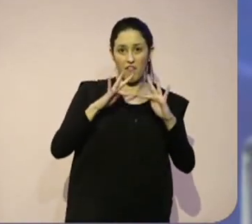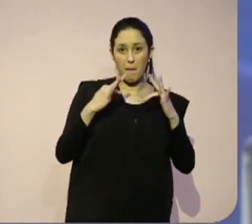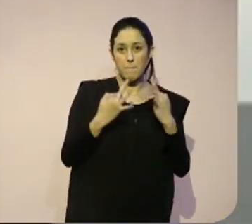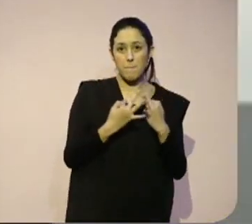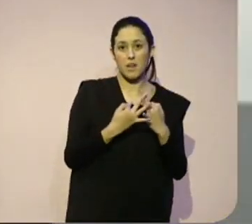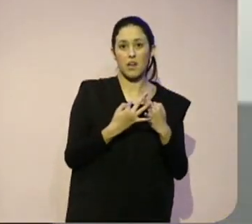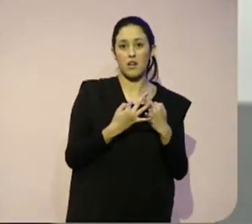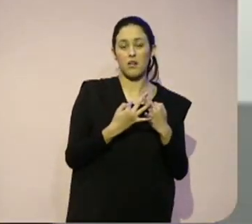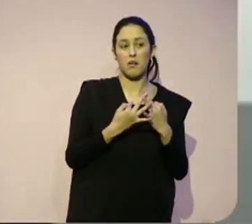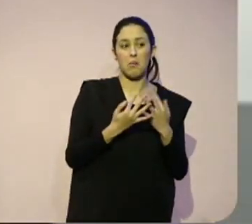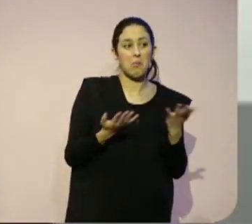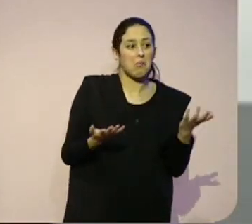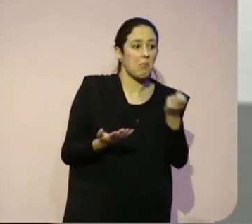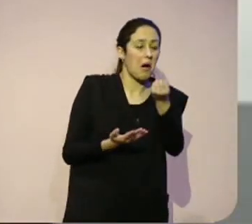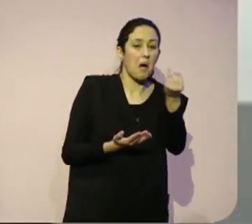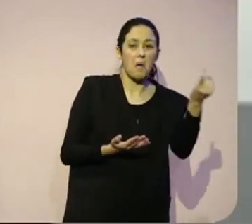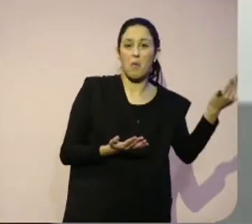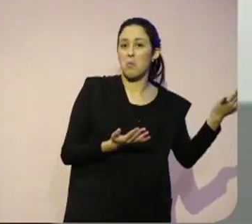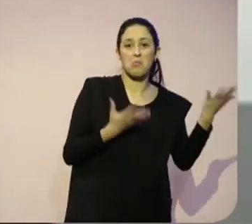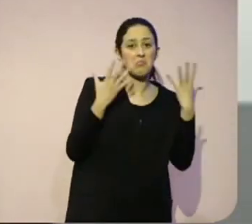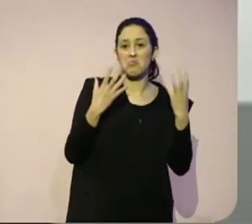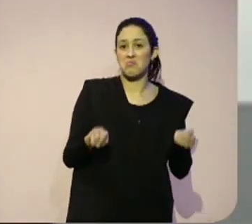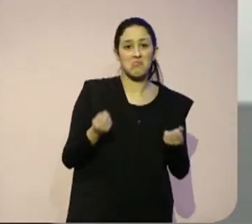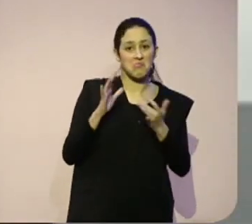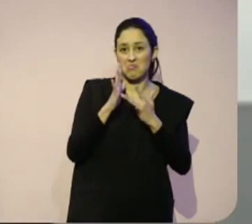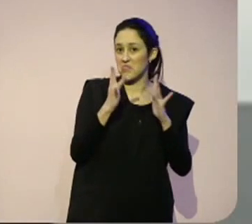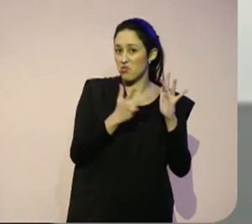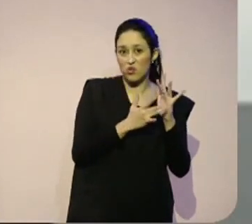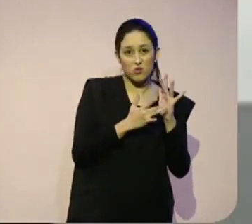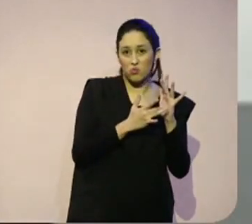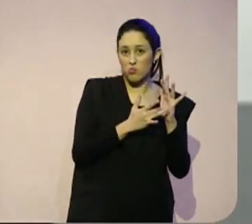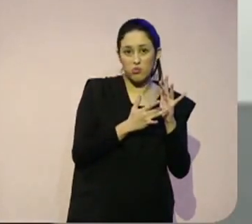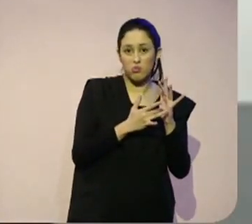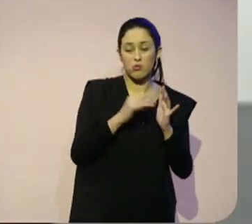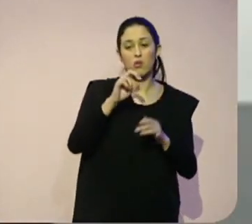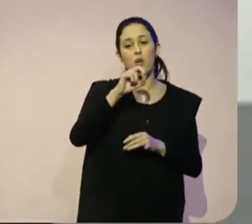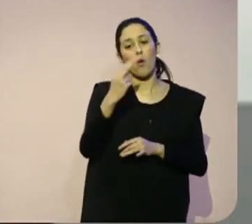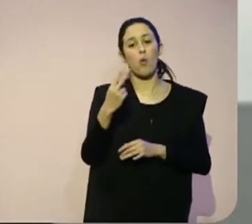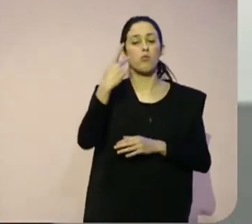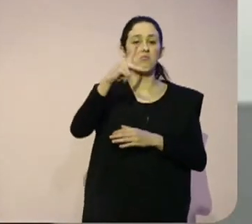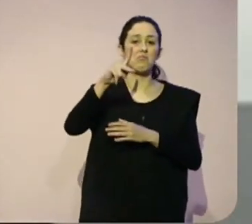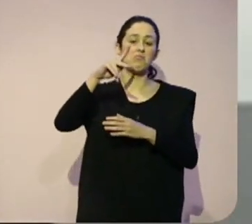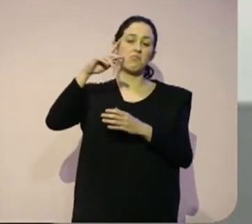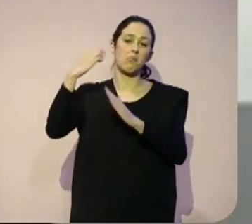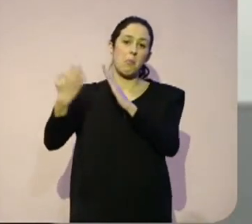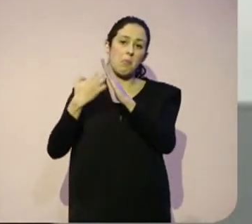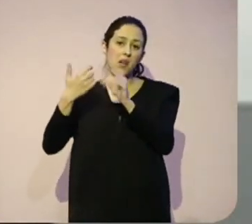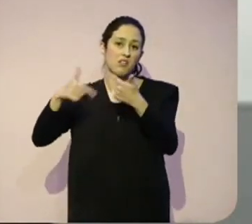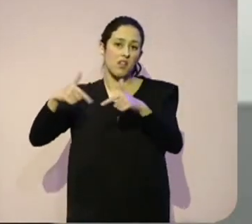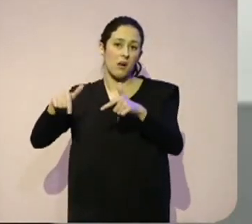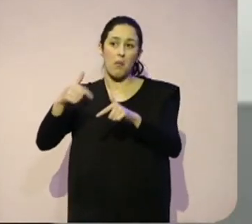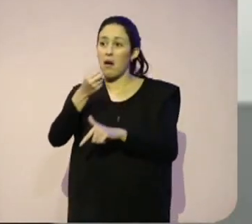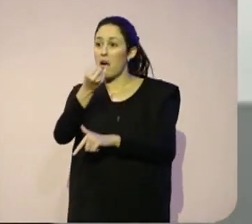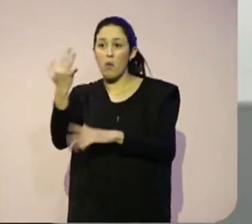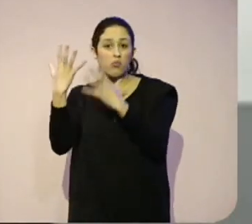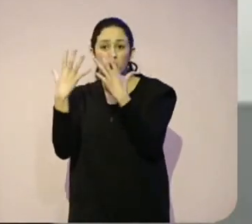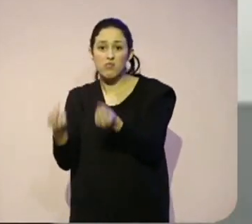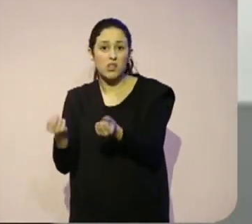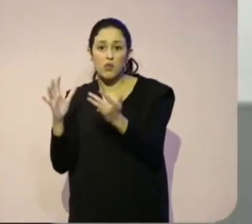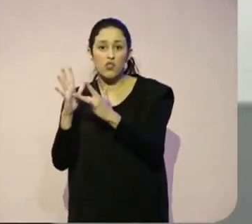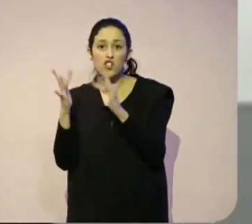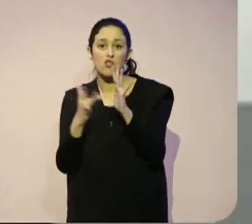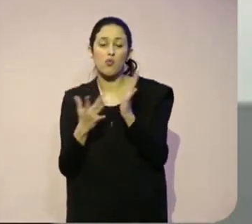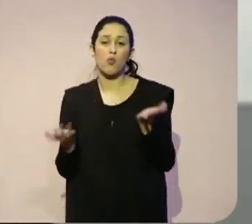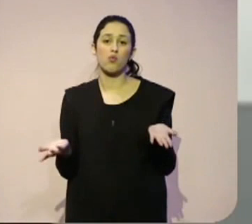talvez ainda não tenham Jesus. Algumas pessoas do seu trabalho talvez ainda não tenham Jesus.